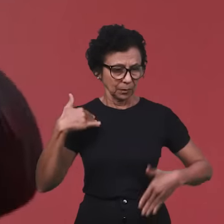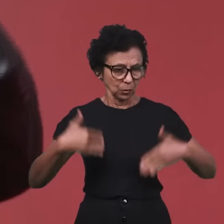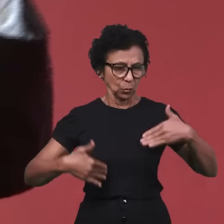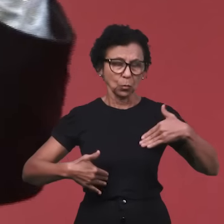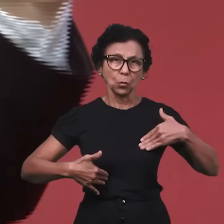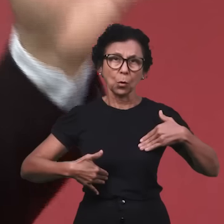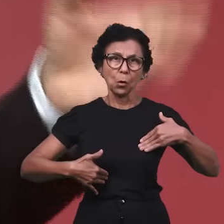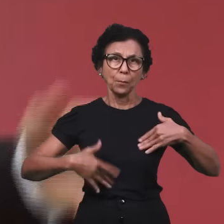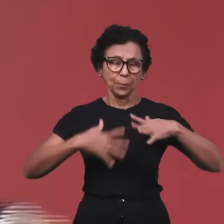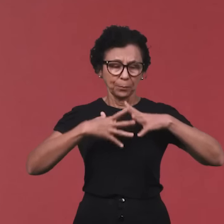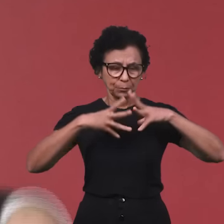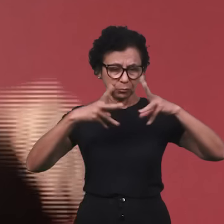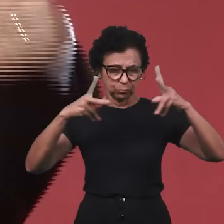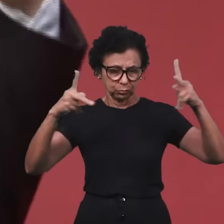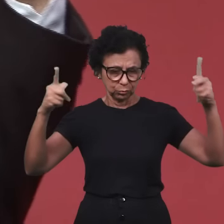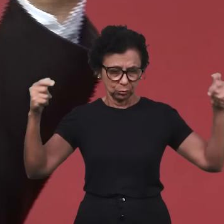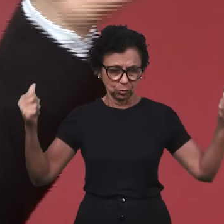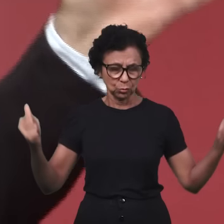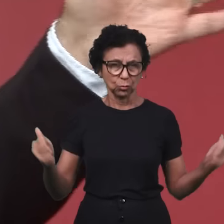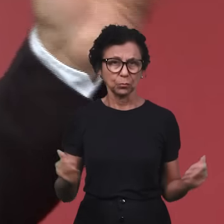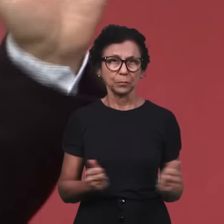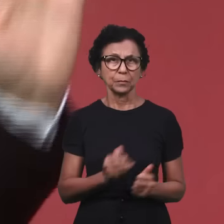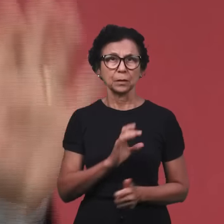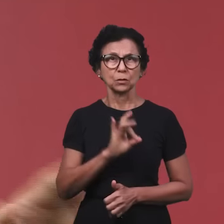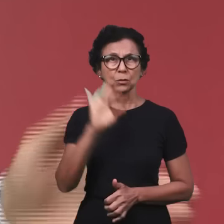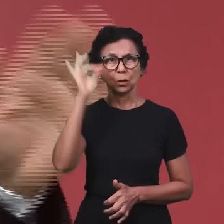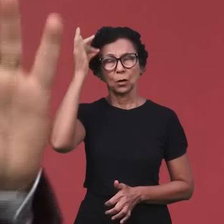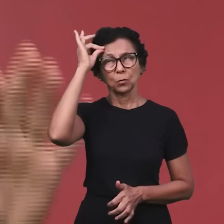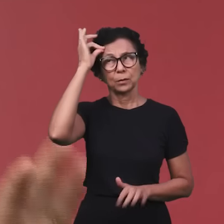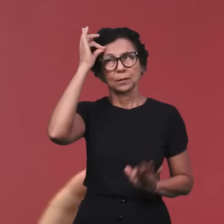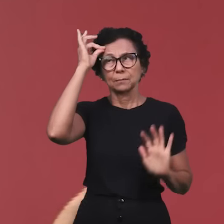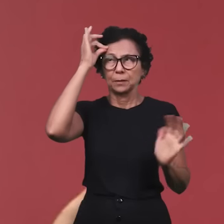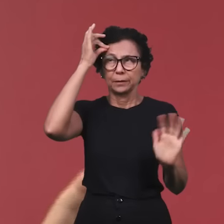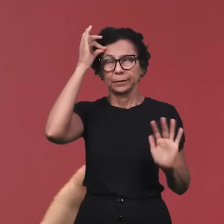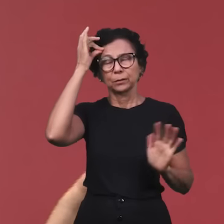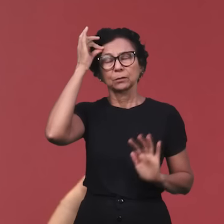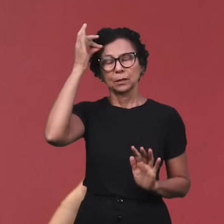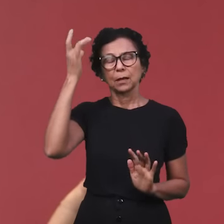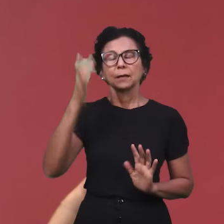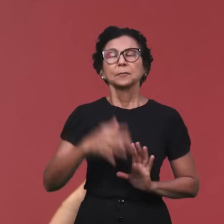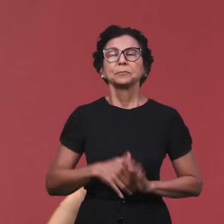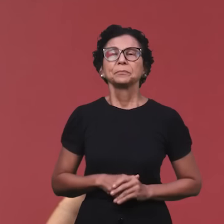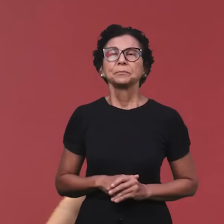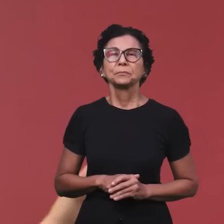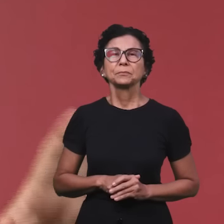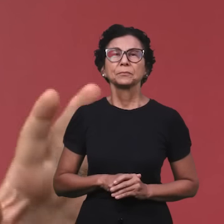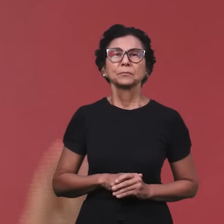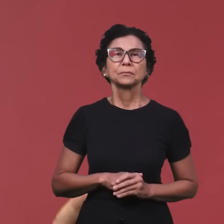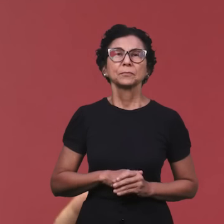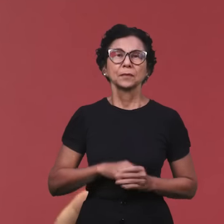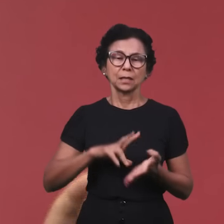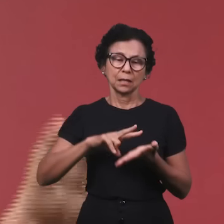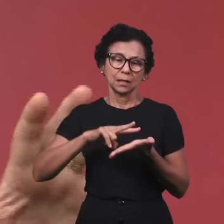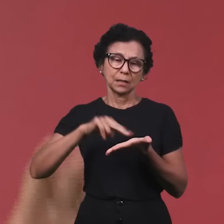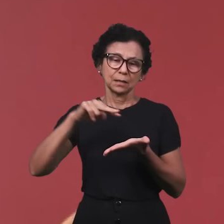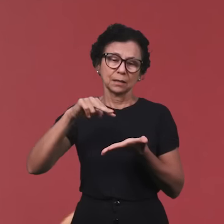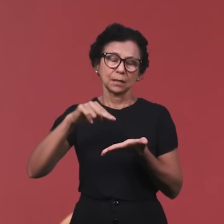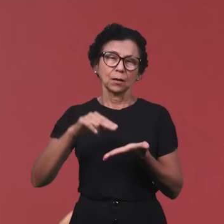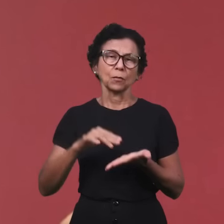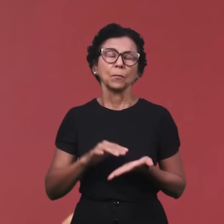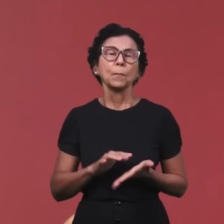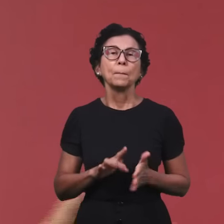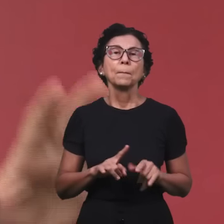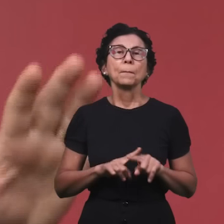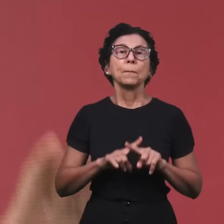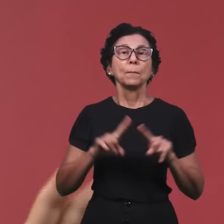só o espírito que teria alguma ascensão, vamos assim dizer, de alguma coisa, mas não. Ali está falando da vitória da vida